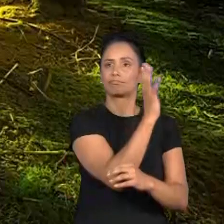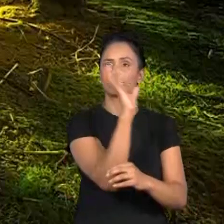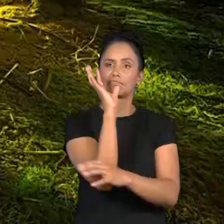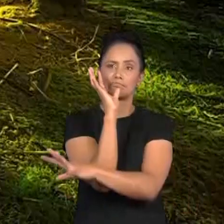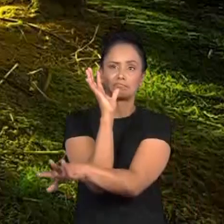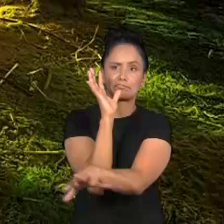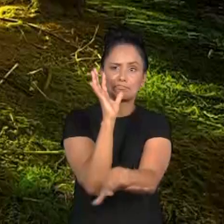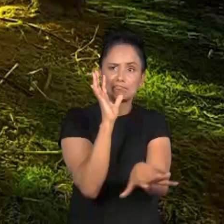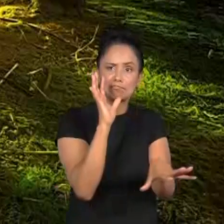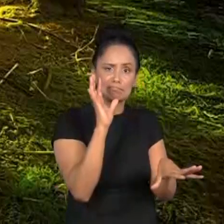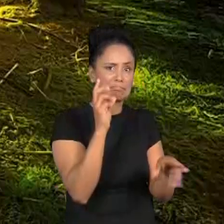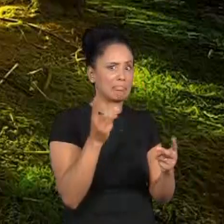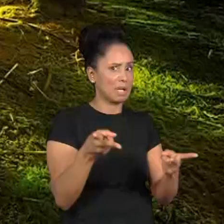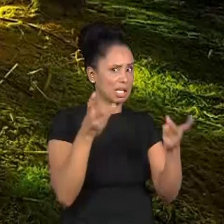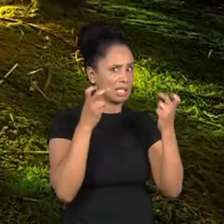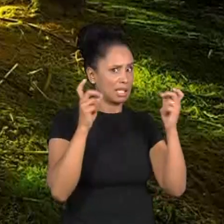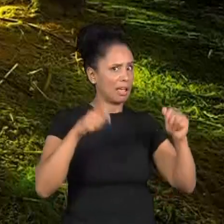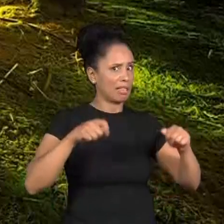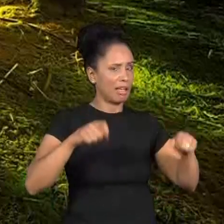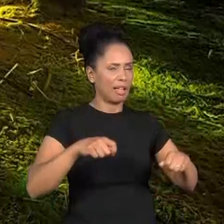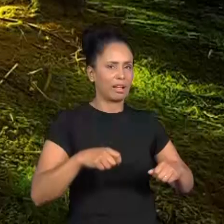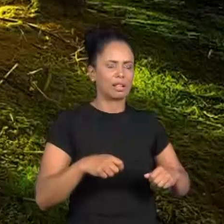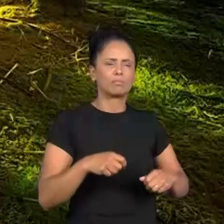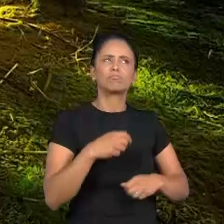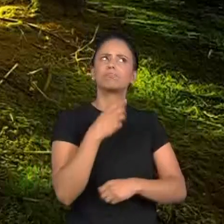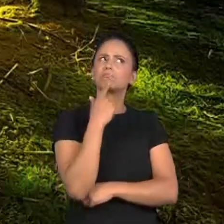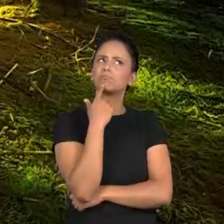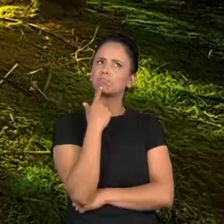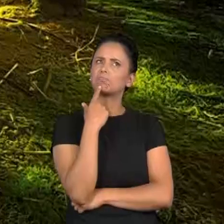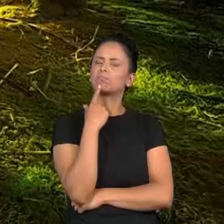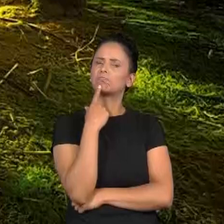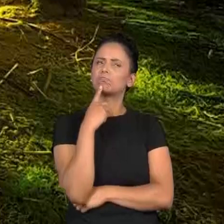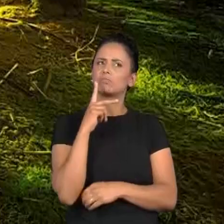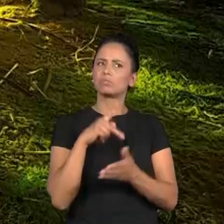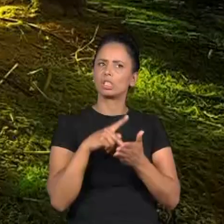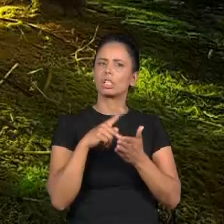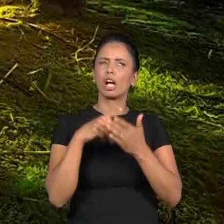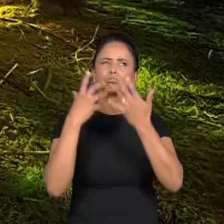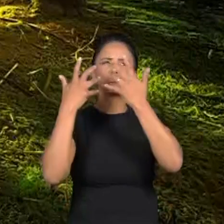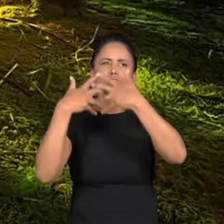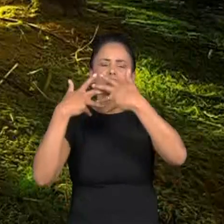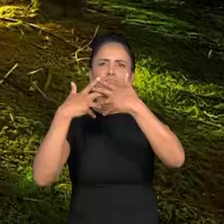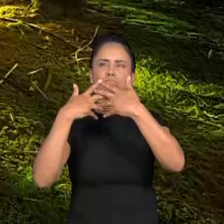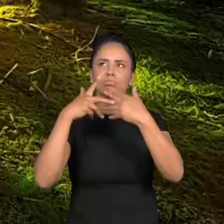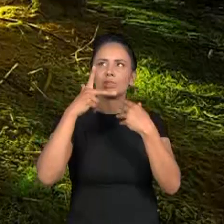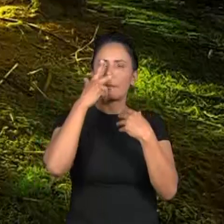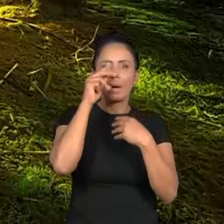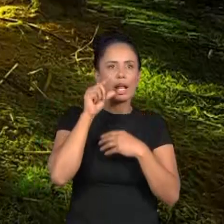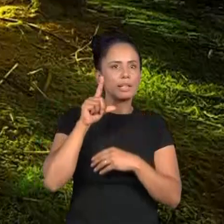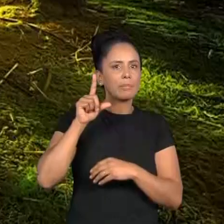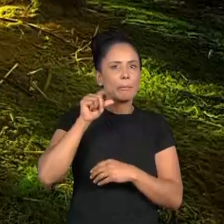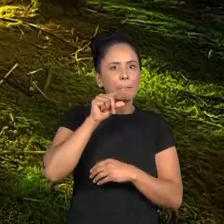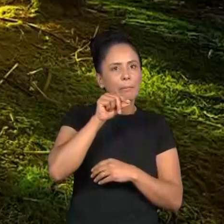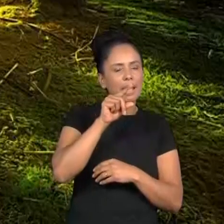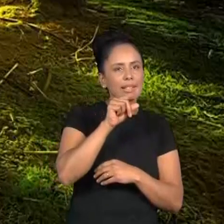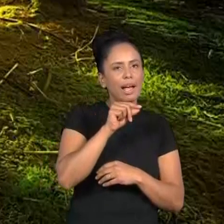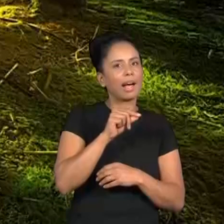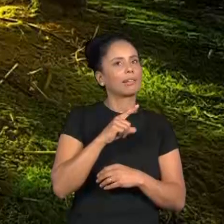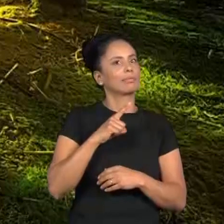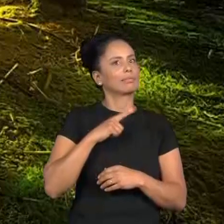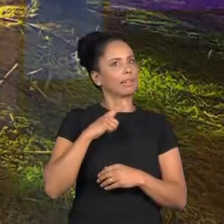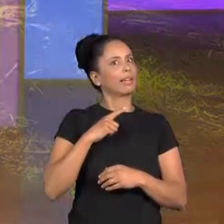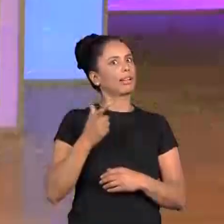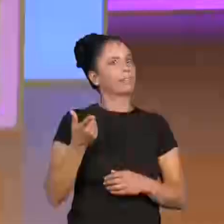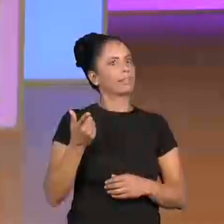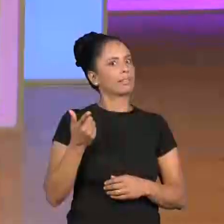árvores. Muito bom. Pro, olha, eu acho que se a gente pensar, parar aí um pouquinho, dá para ouvir até pássaros cantando, aí na nossa imaginação, pelo menos.